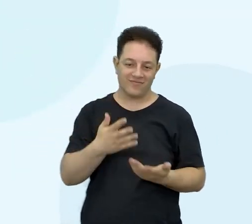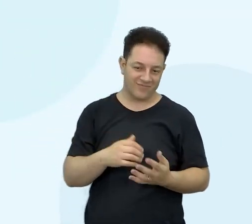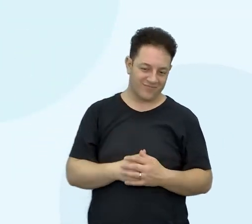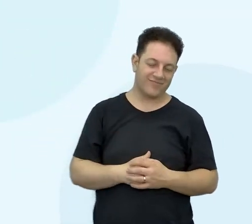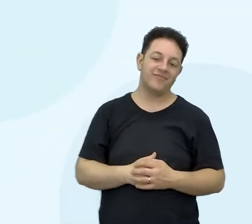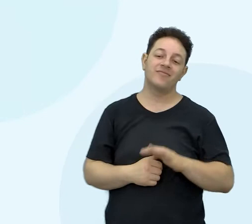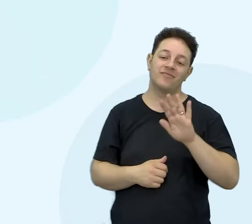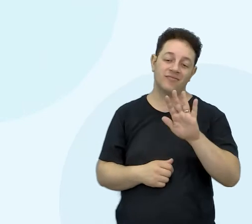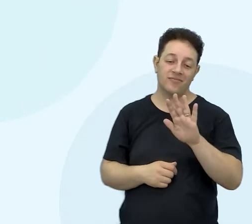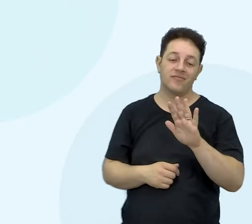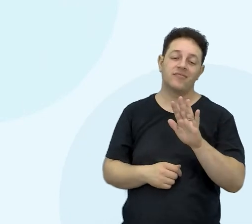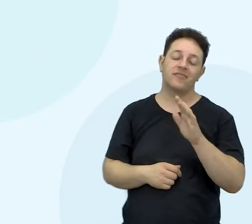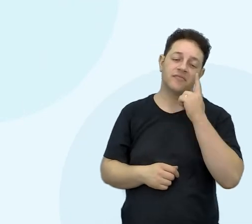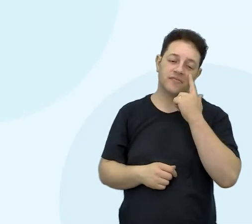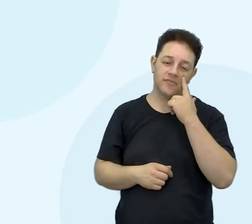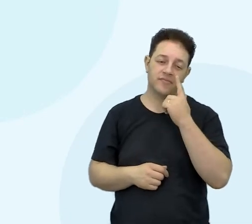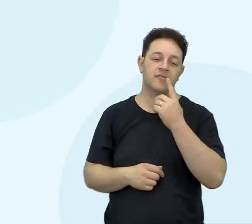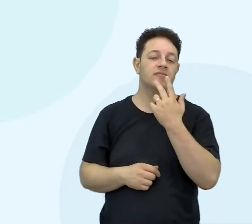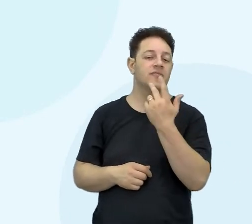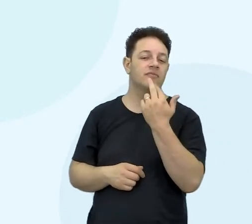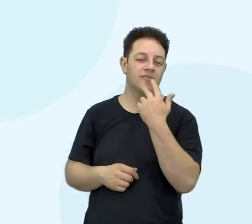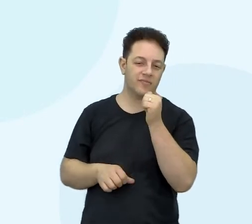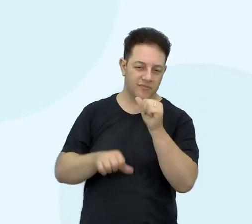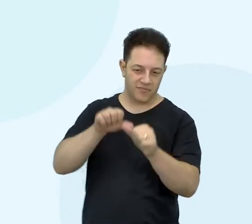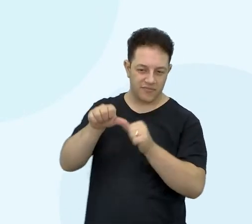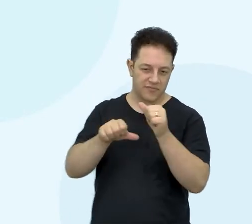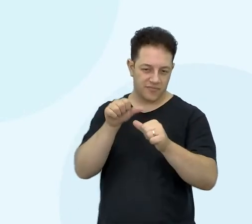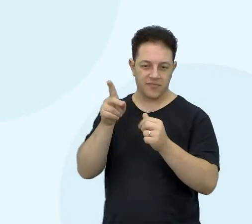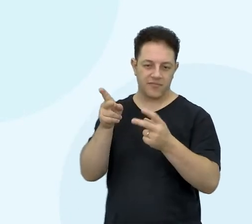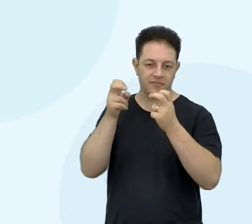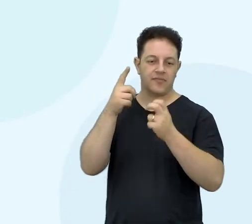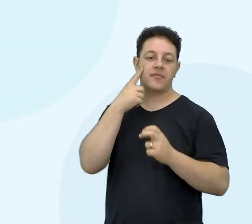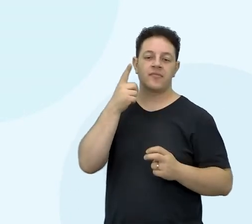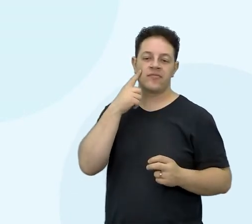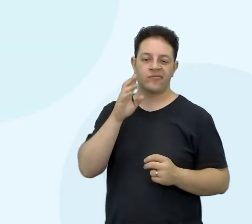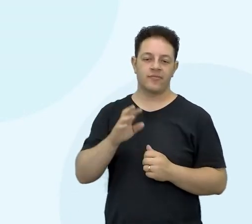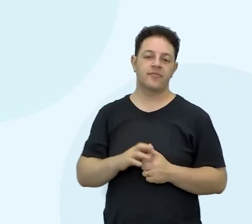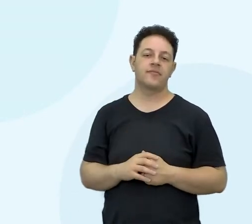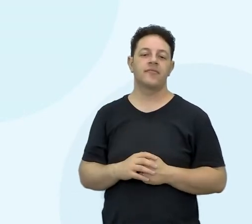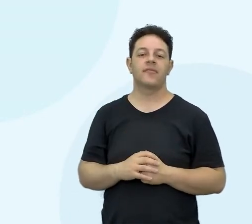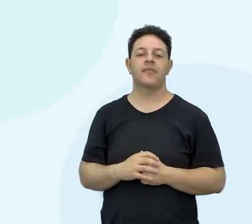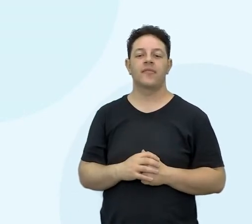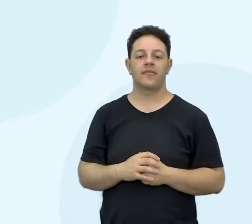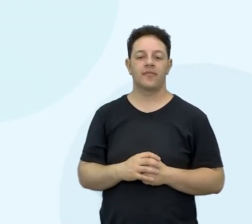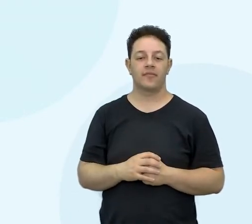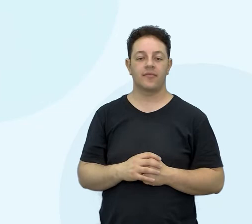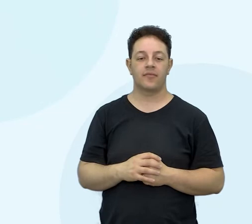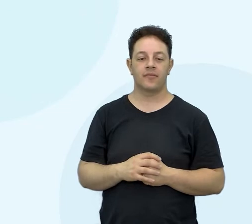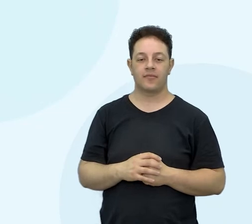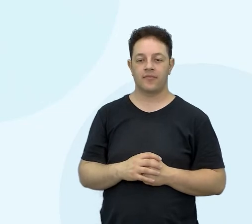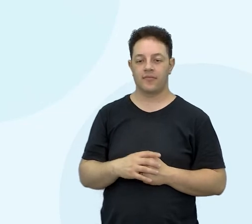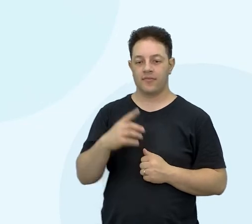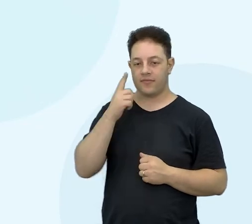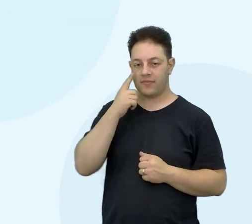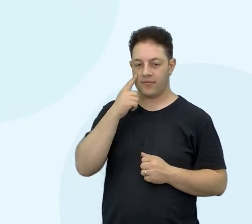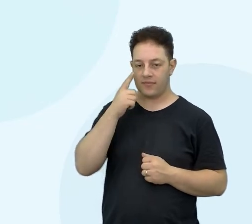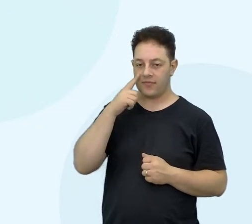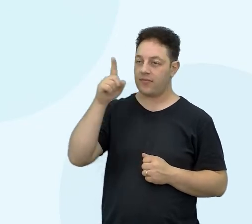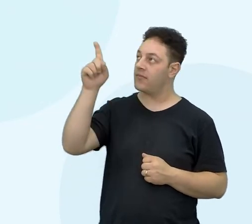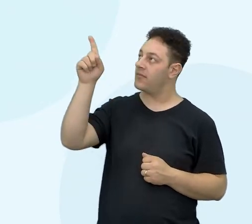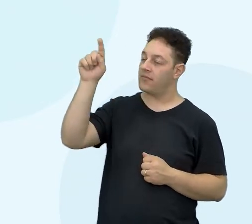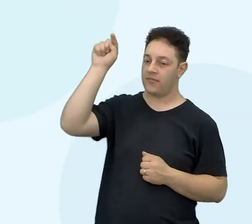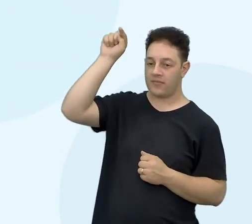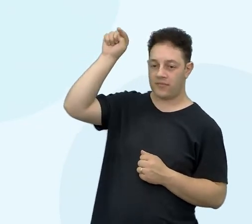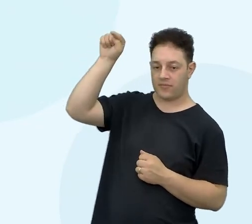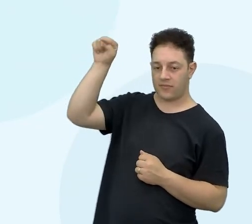Até porque, deixa eu até mudar aqui a cor, até porque, olha só, esse raio que a gente está indicando aqui,